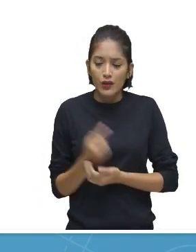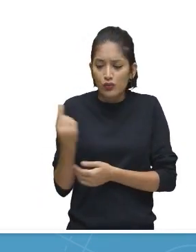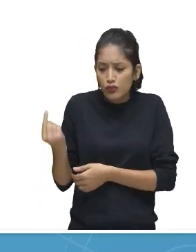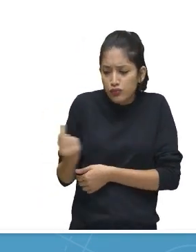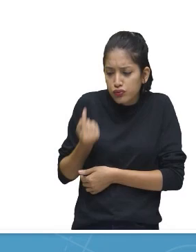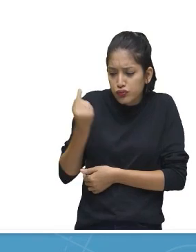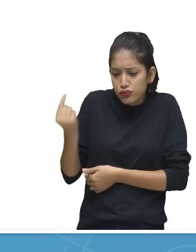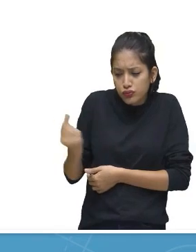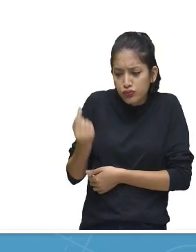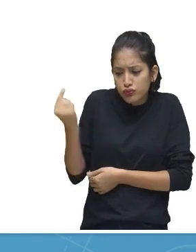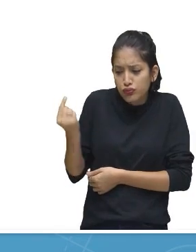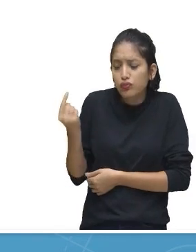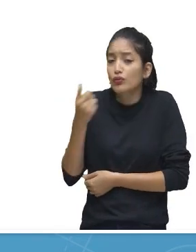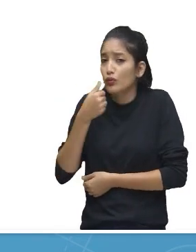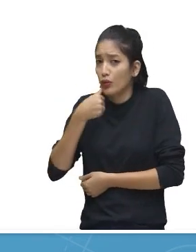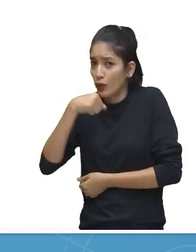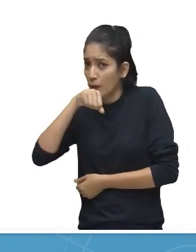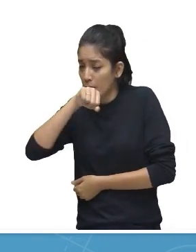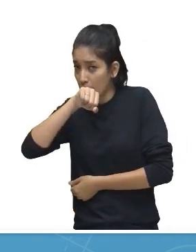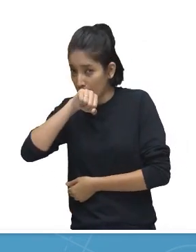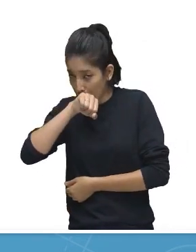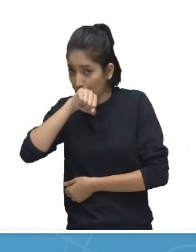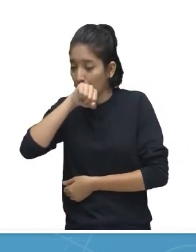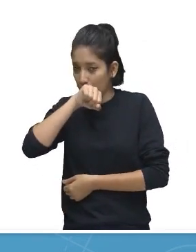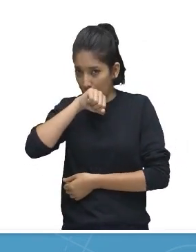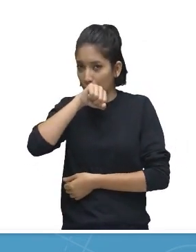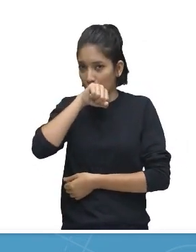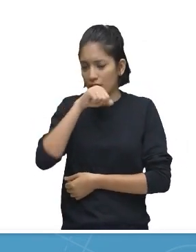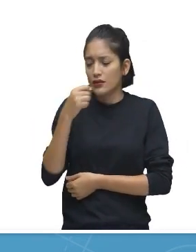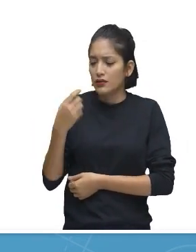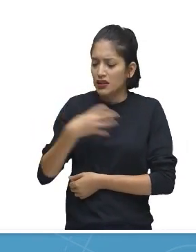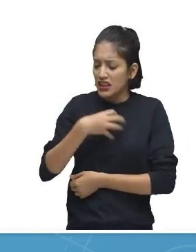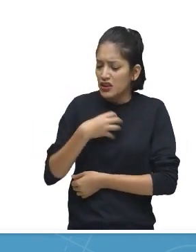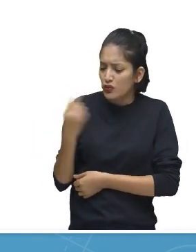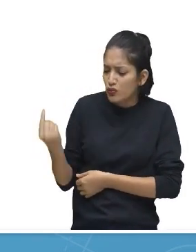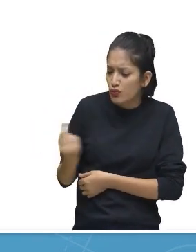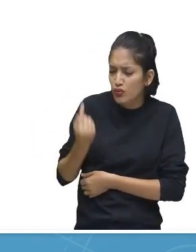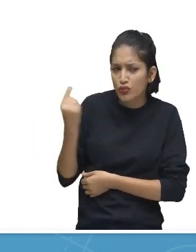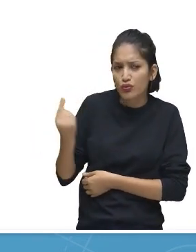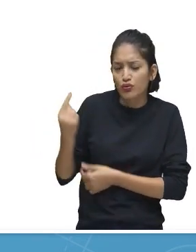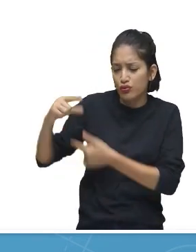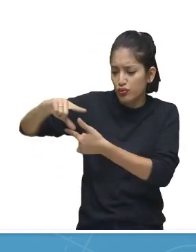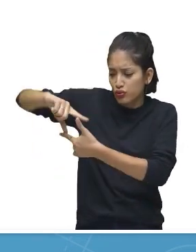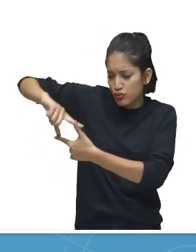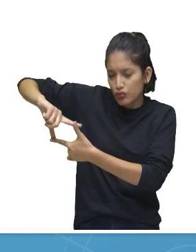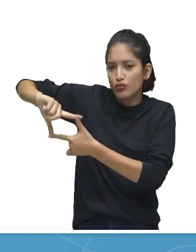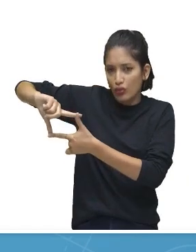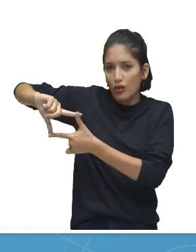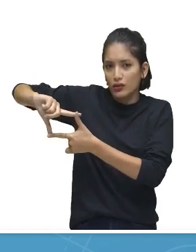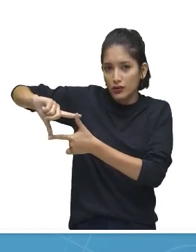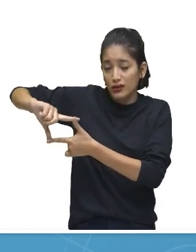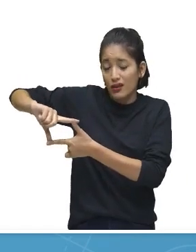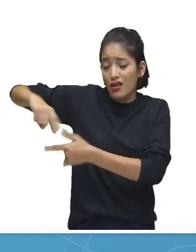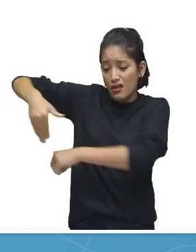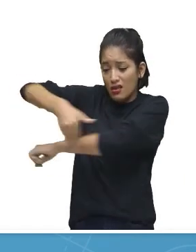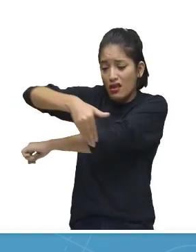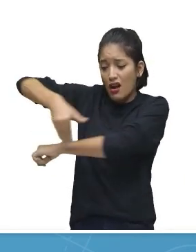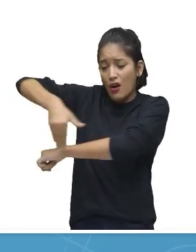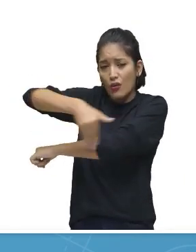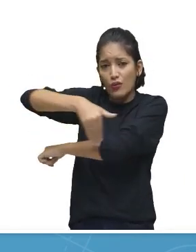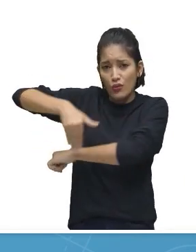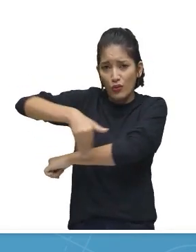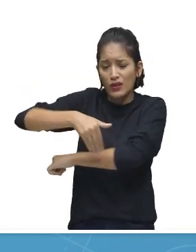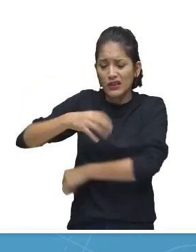isolamento aqui de uma mãe, a solidão aqui, como se estivesse na rua, e a tristeza ali,